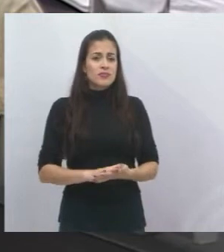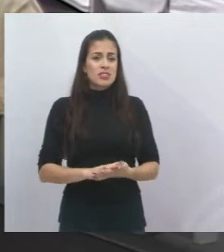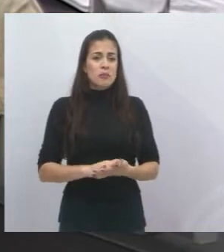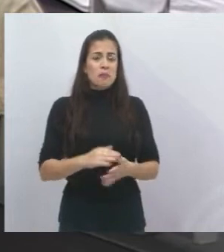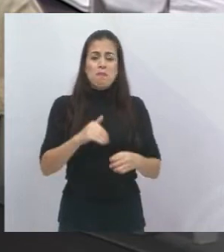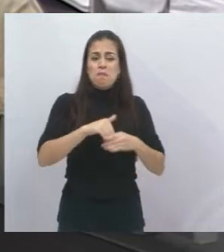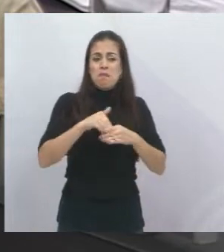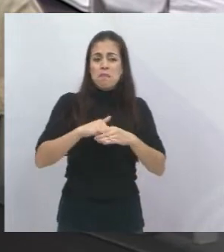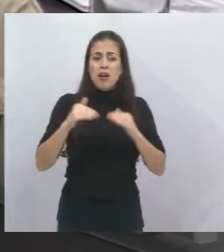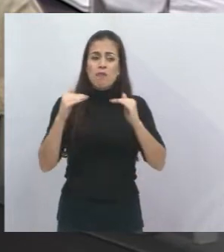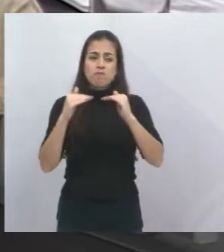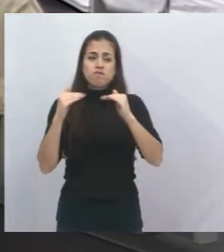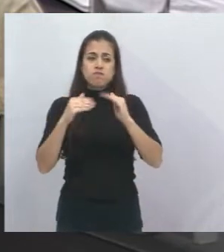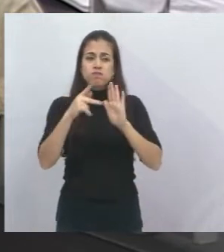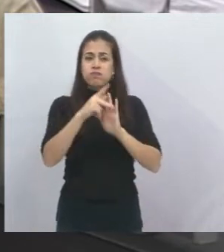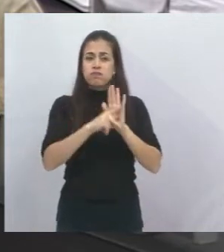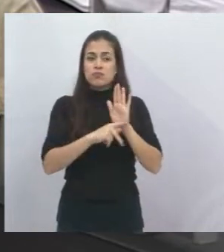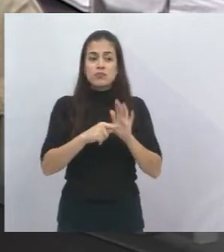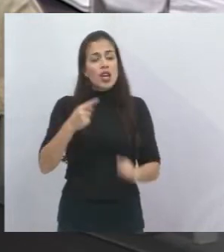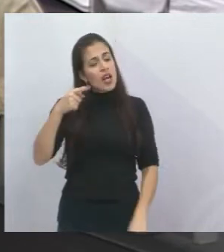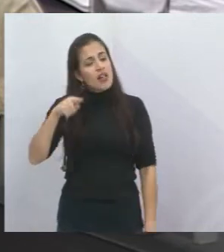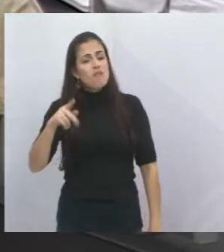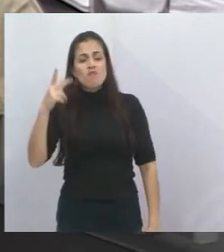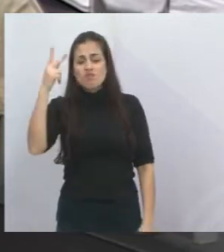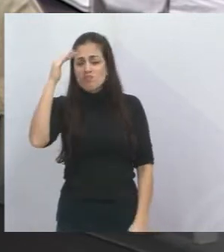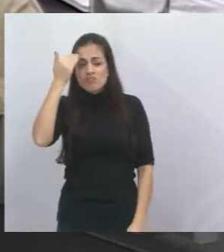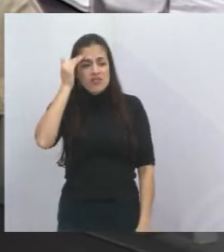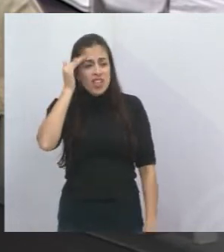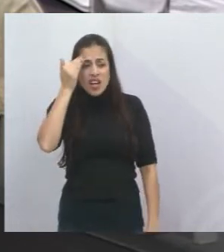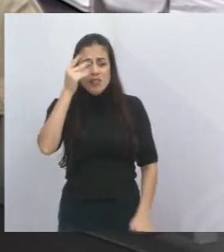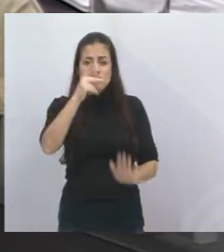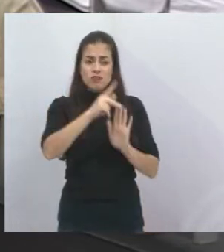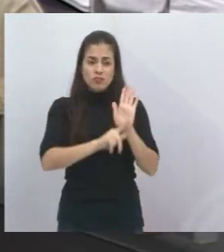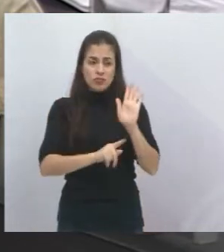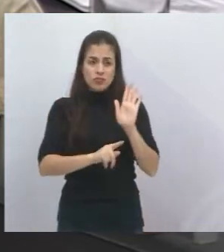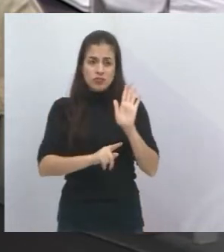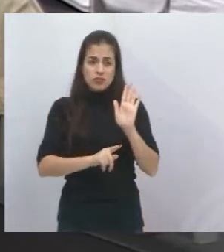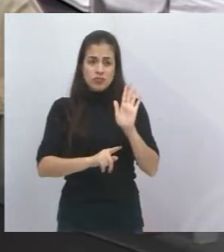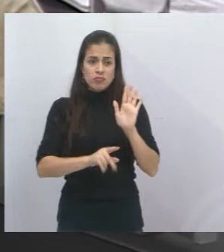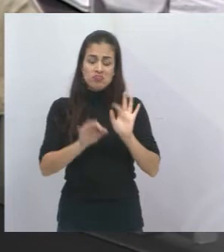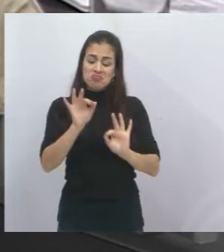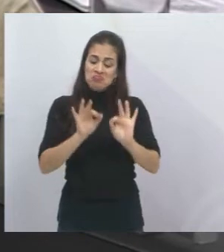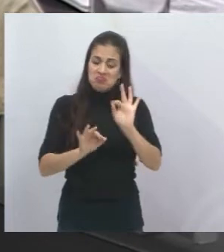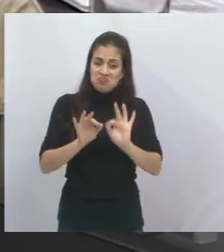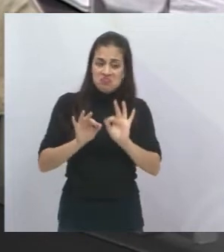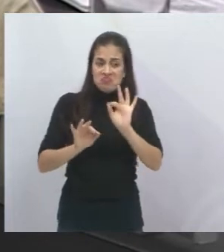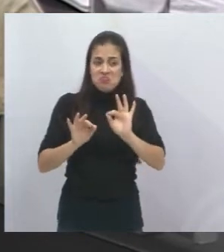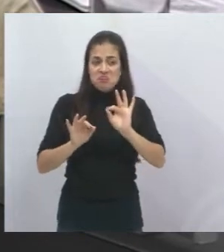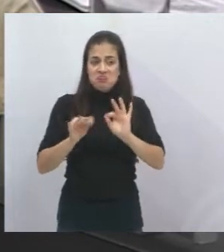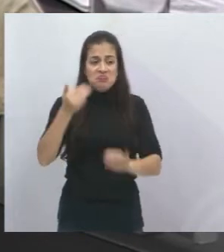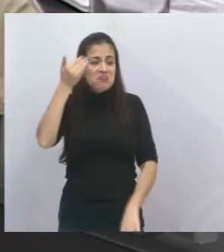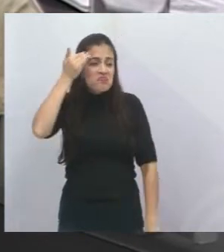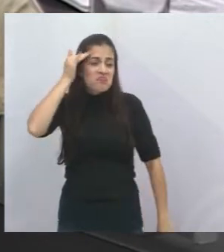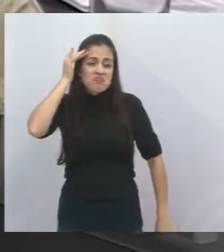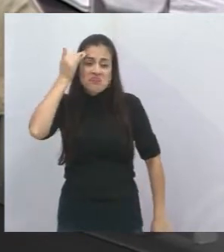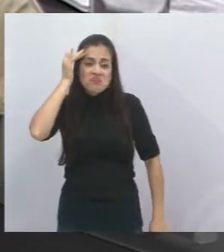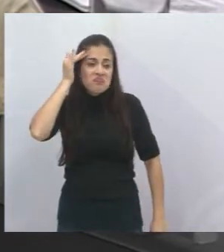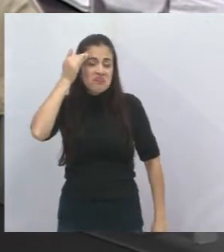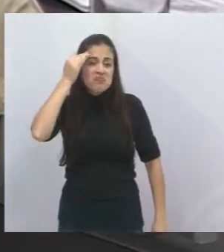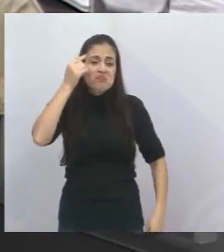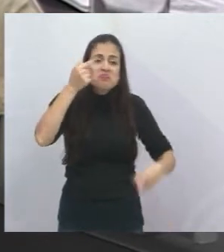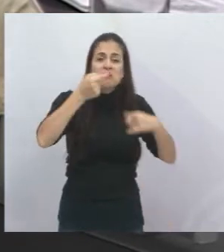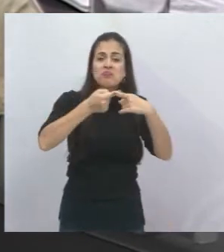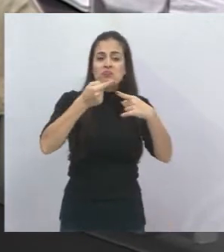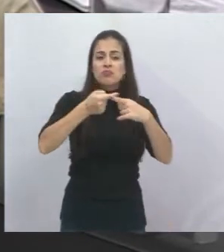tinha entendido o projeto. E é muito ruim, né, quando as pessoas não entendem o projeto e elas julgam sem entender o motivo da